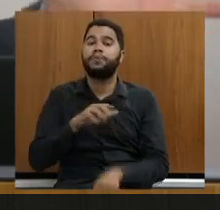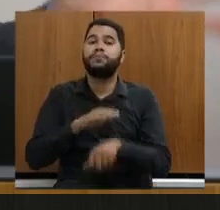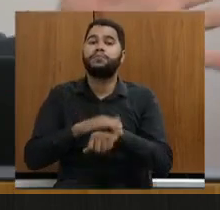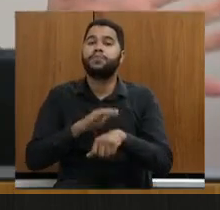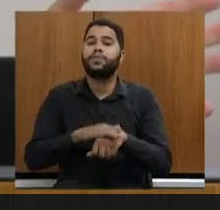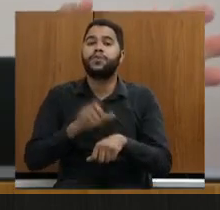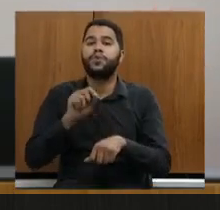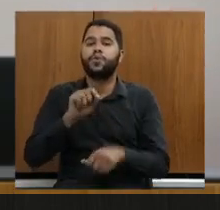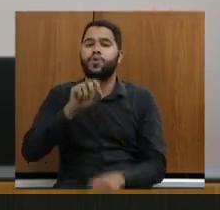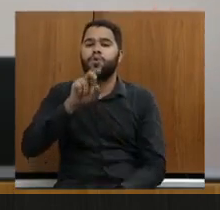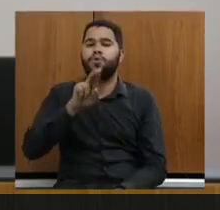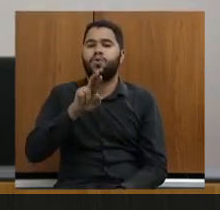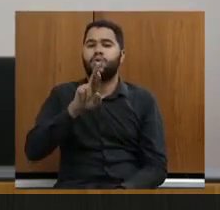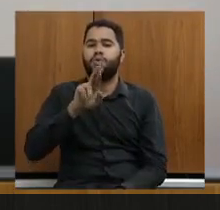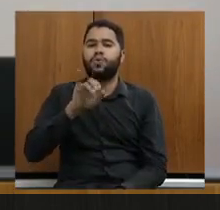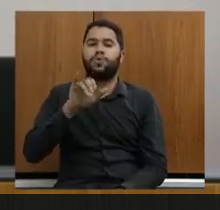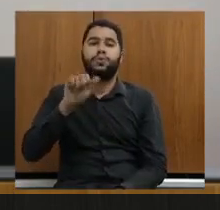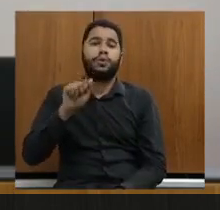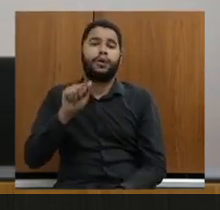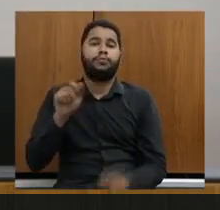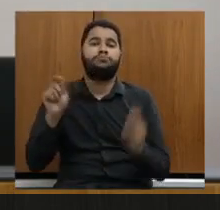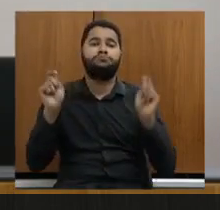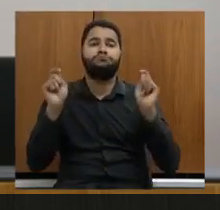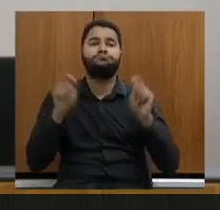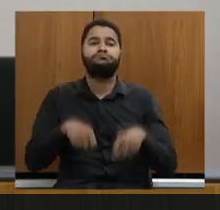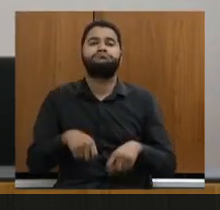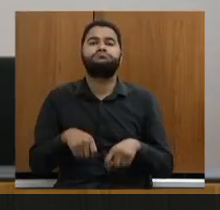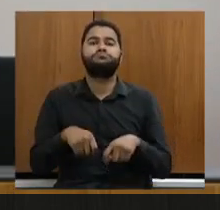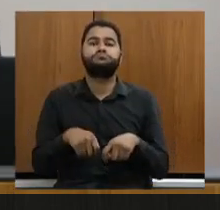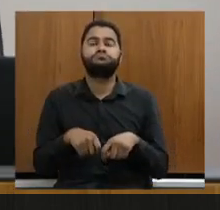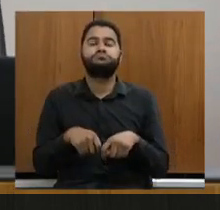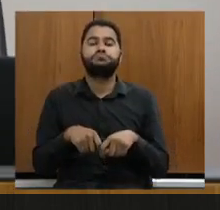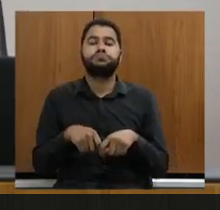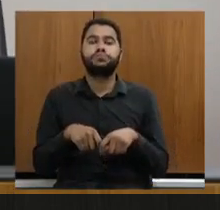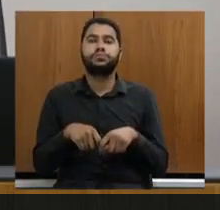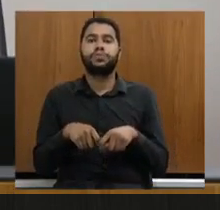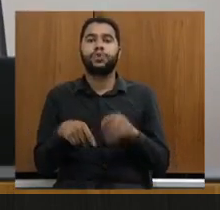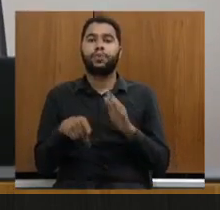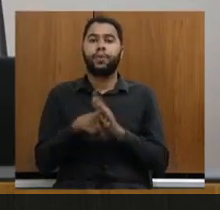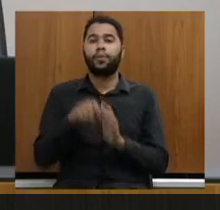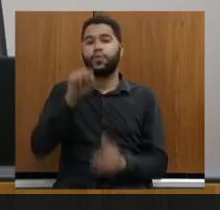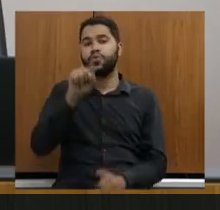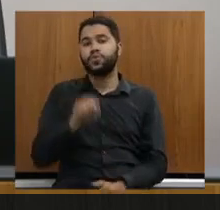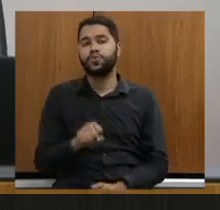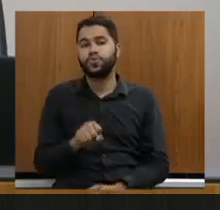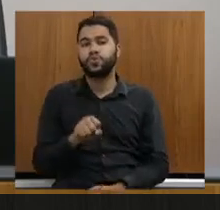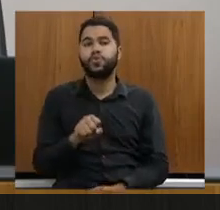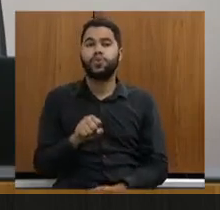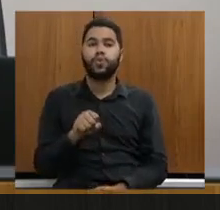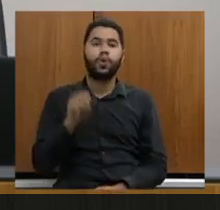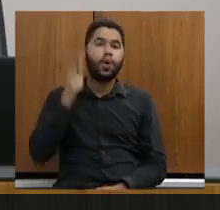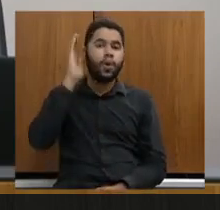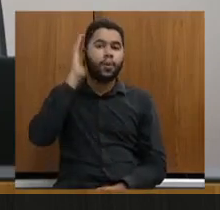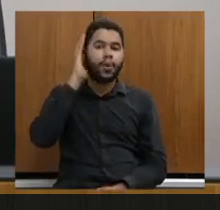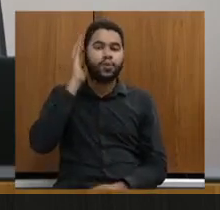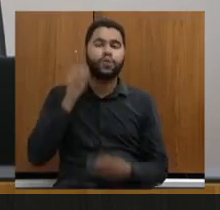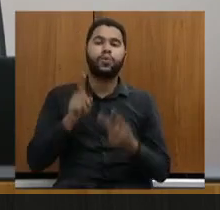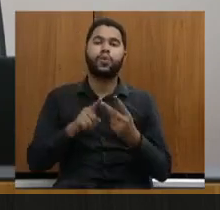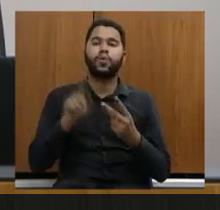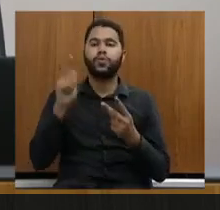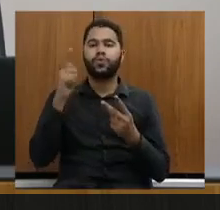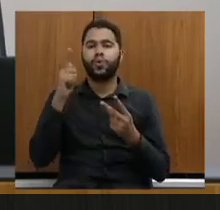uma planta de ureia seria suficiente para o sul do mato grosso minas gerais e parte de Goiás